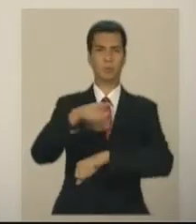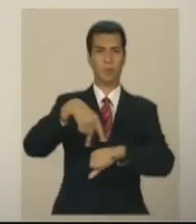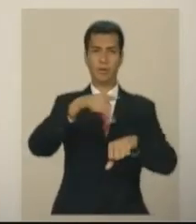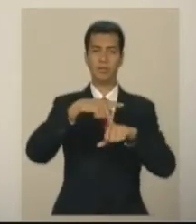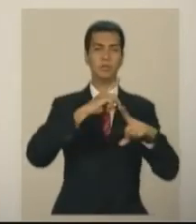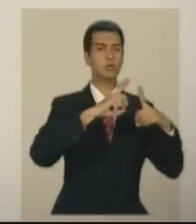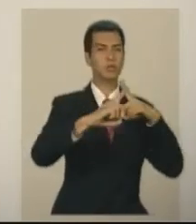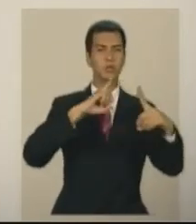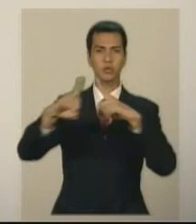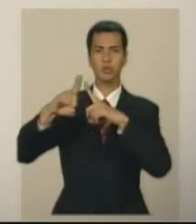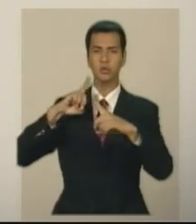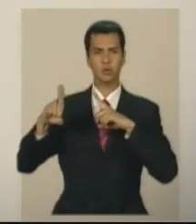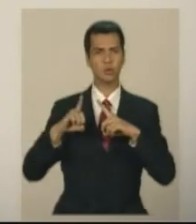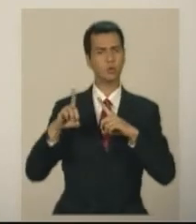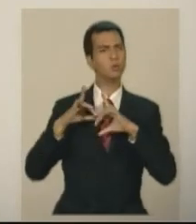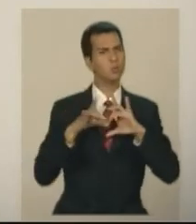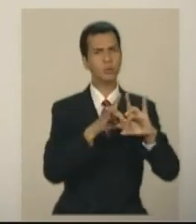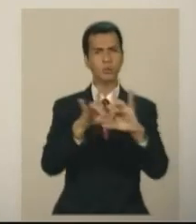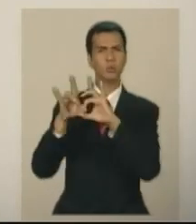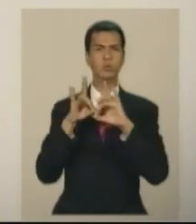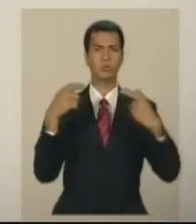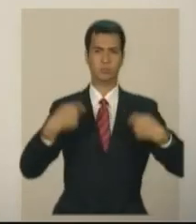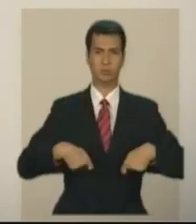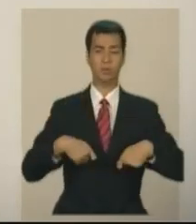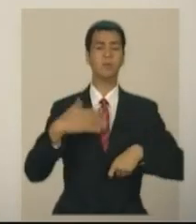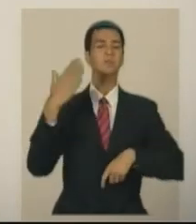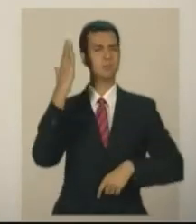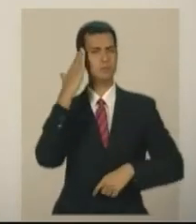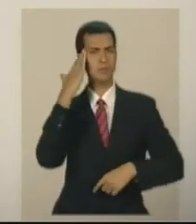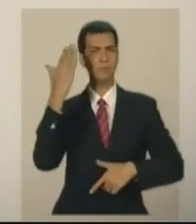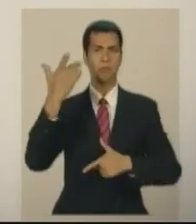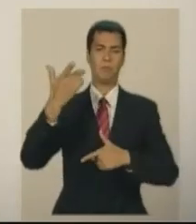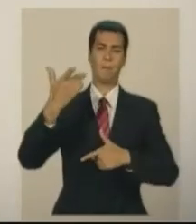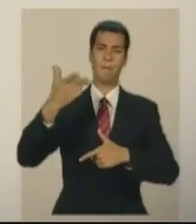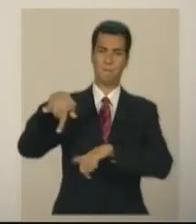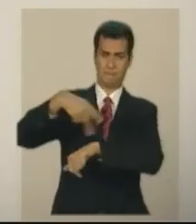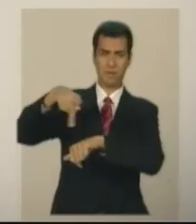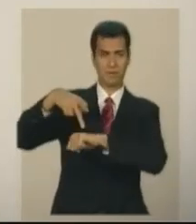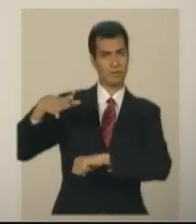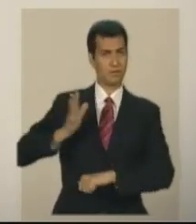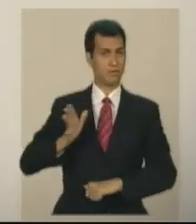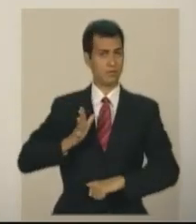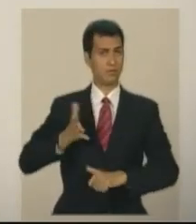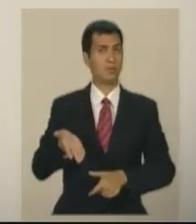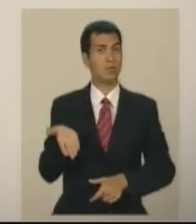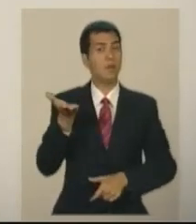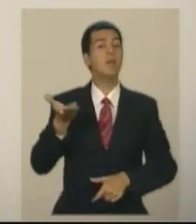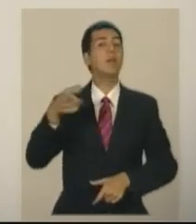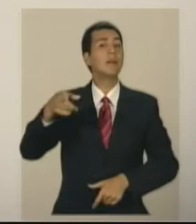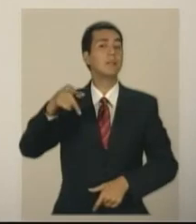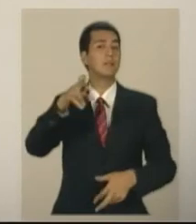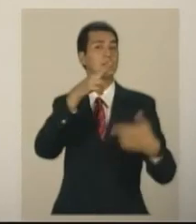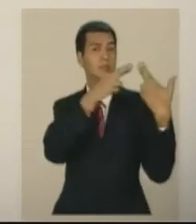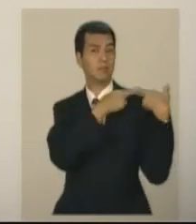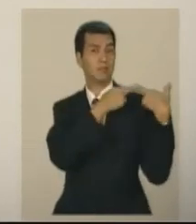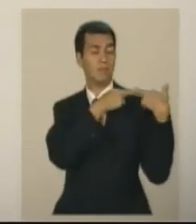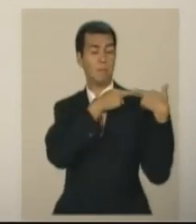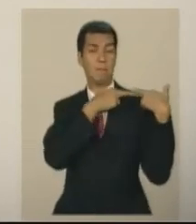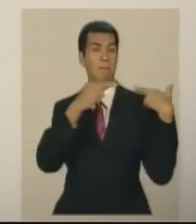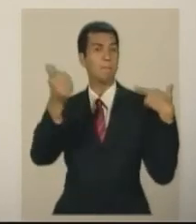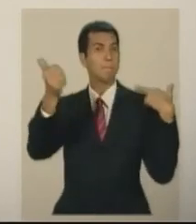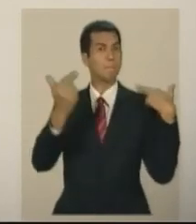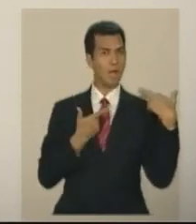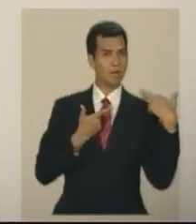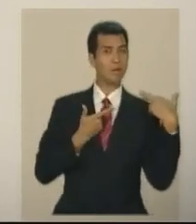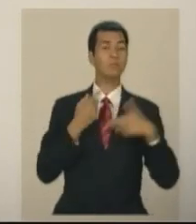juntos é claro que os países desenvolvidos têm uma responsabilidade muito maior porque lá